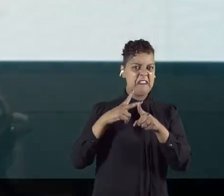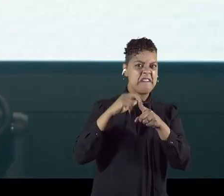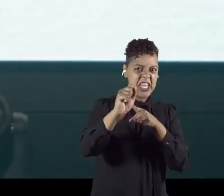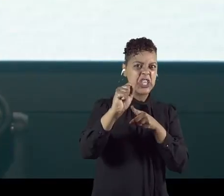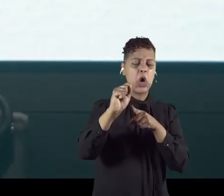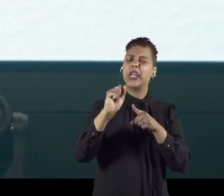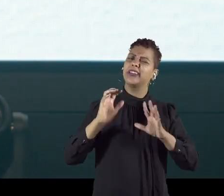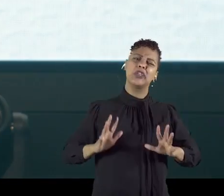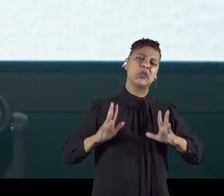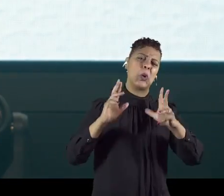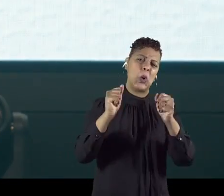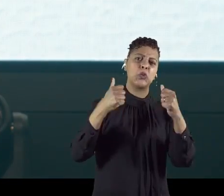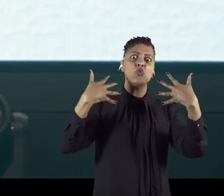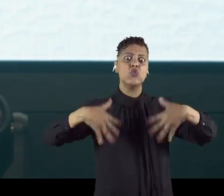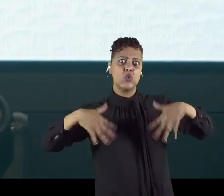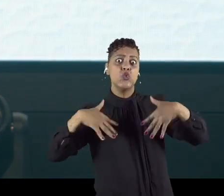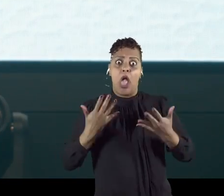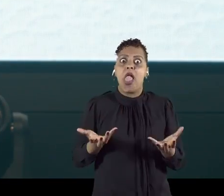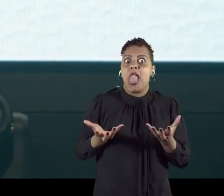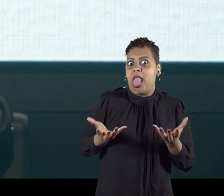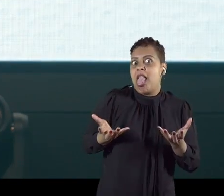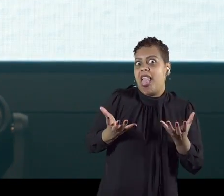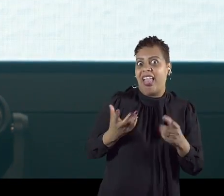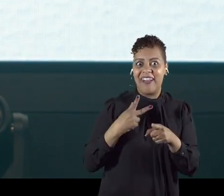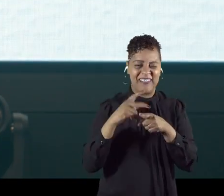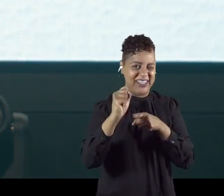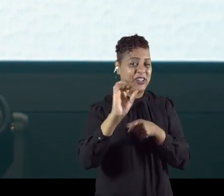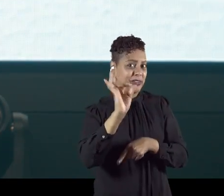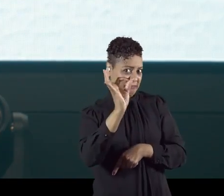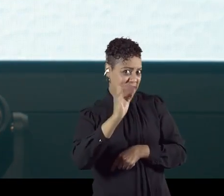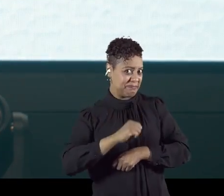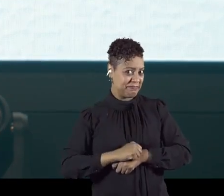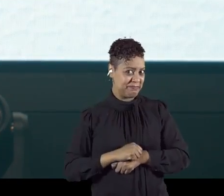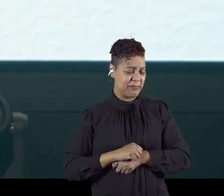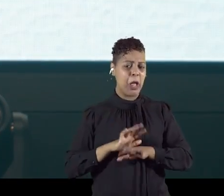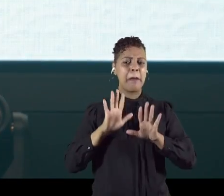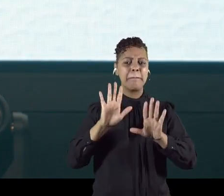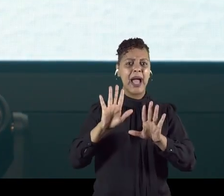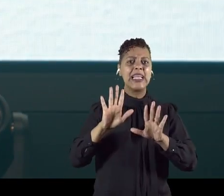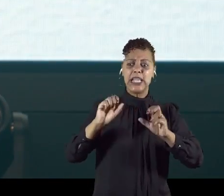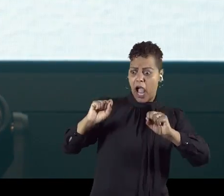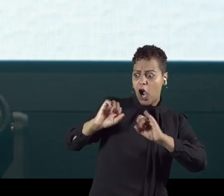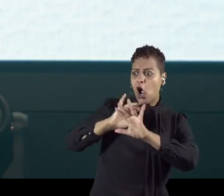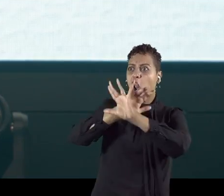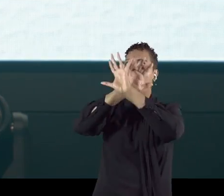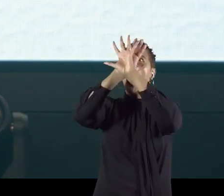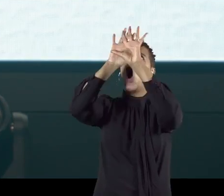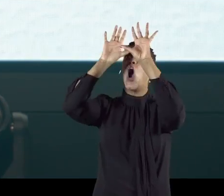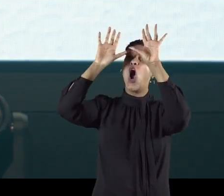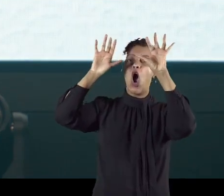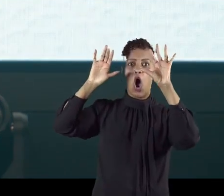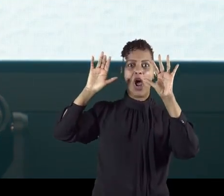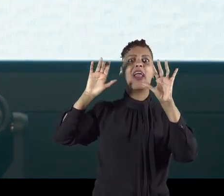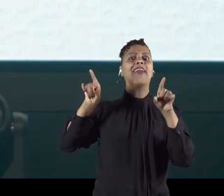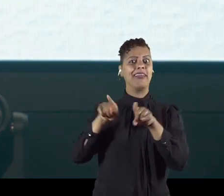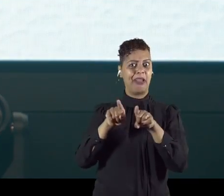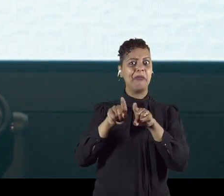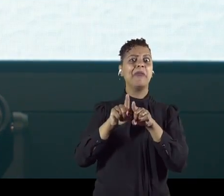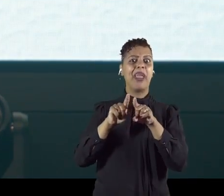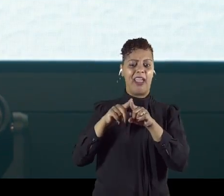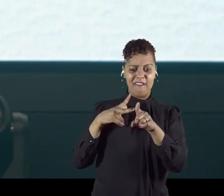perseguida por todo mundo Ah e não só vitória mas a glória que vem como consequência